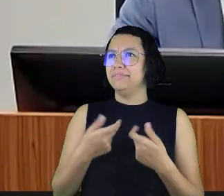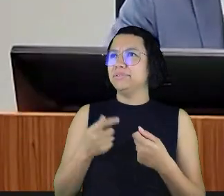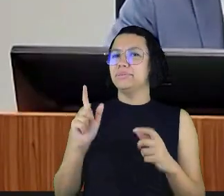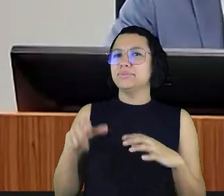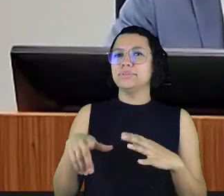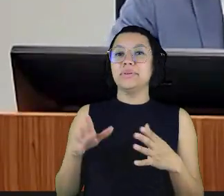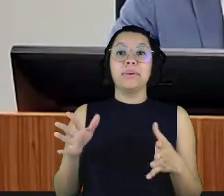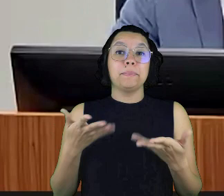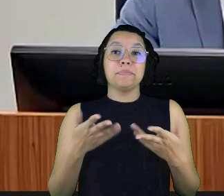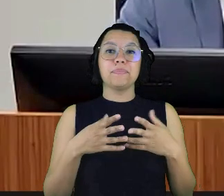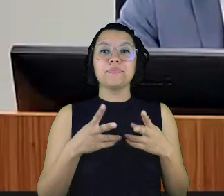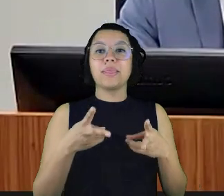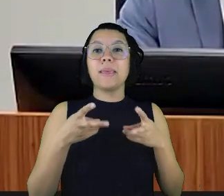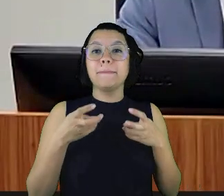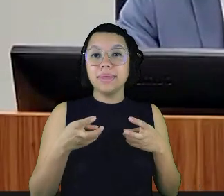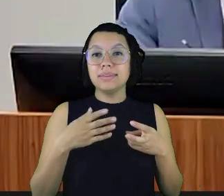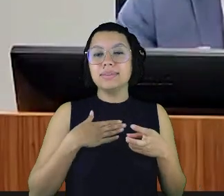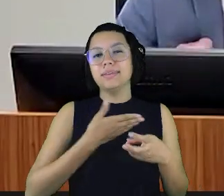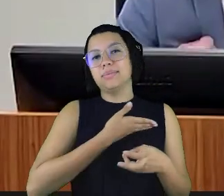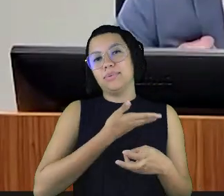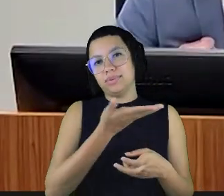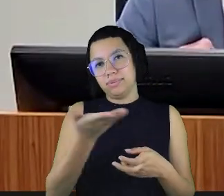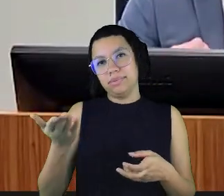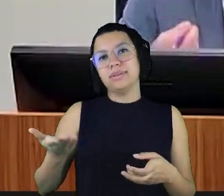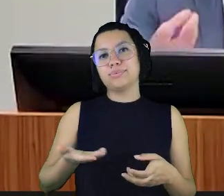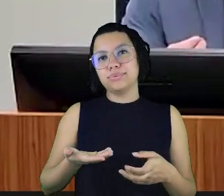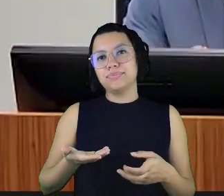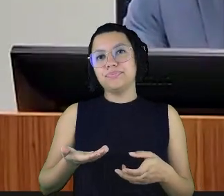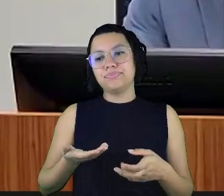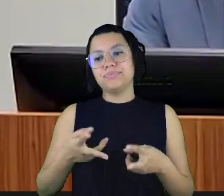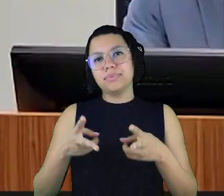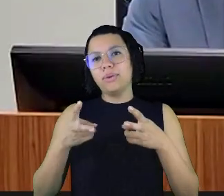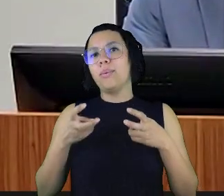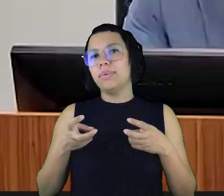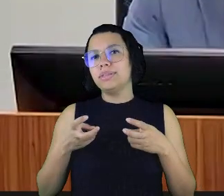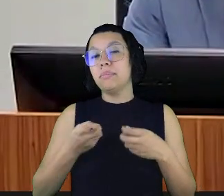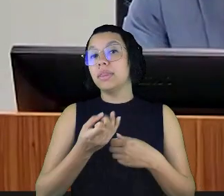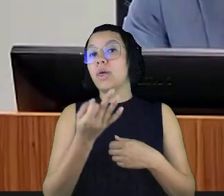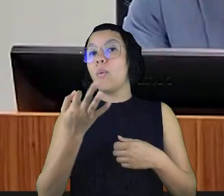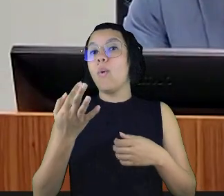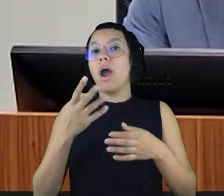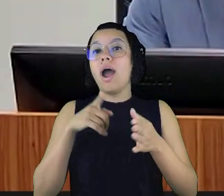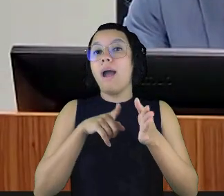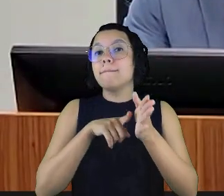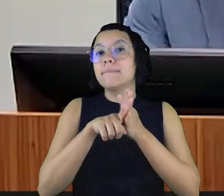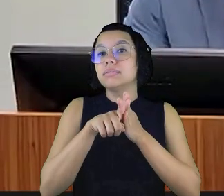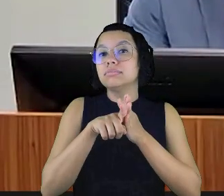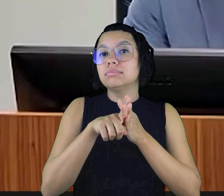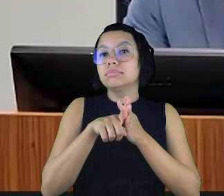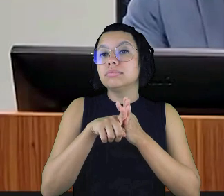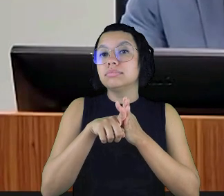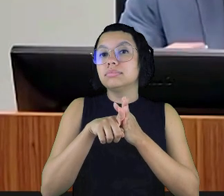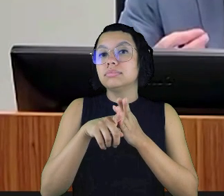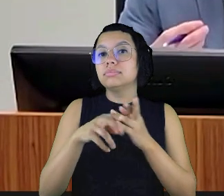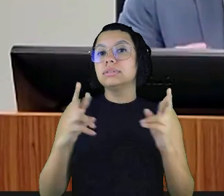percebam, meus caros, eu percebi isso pela quantidade de questões em torno desse